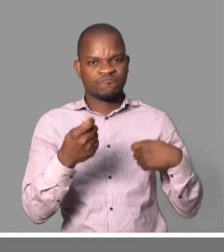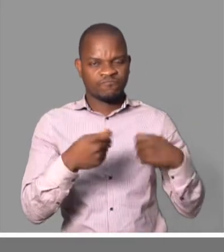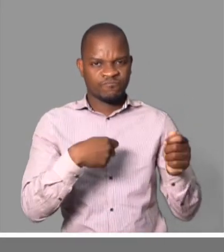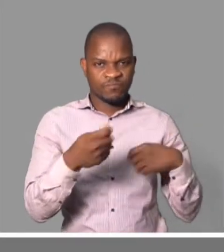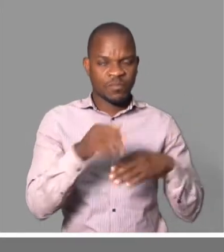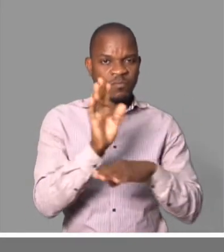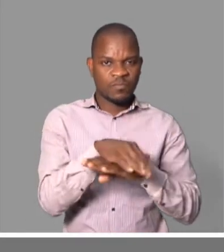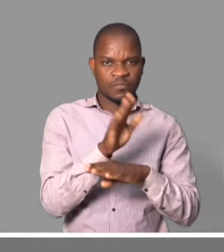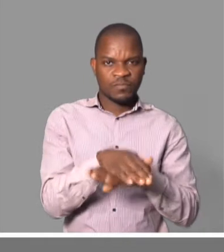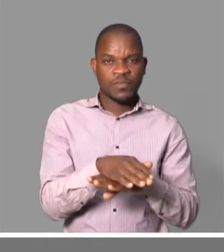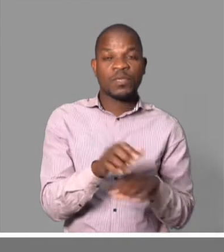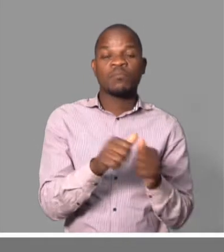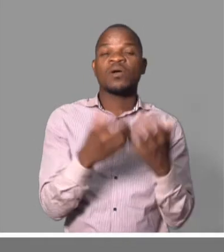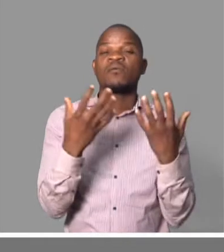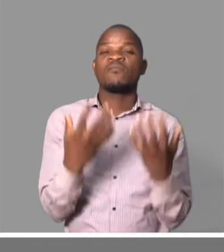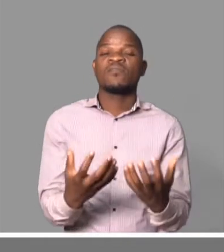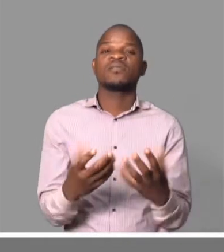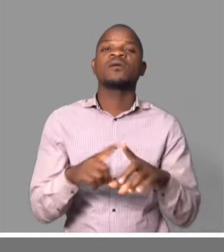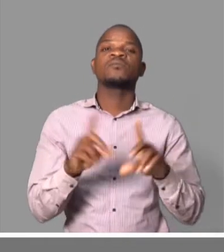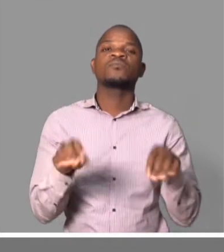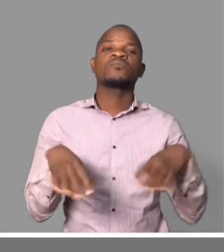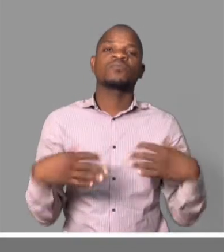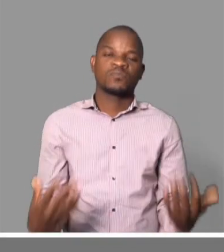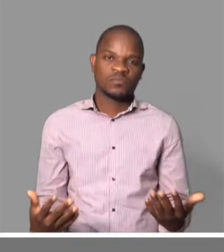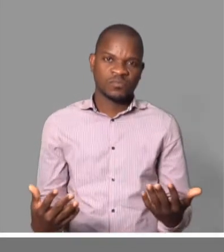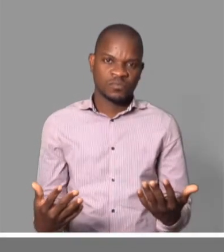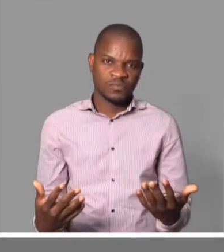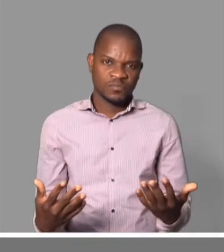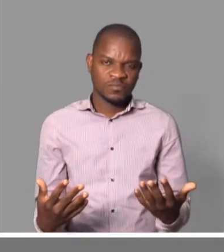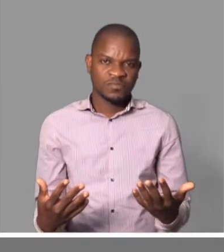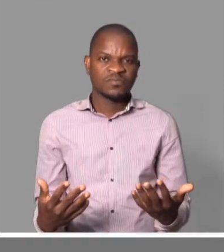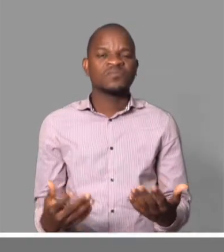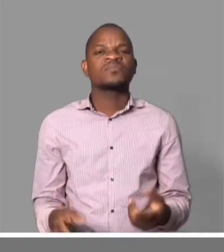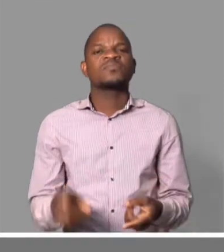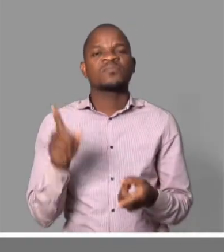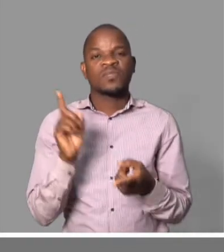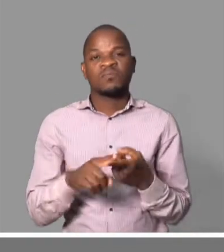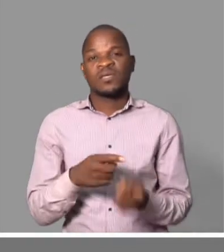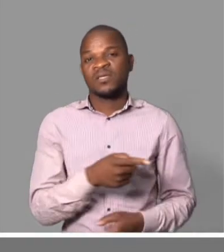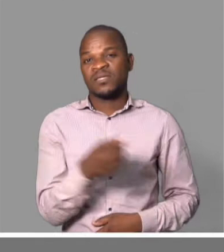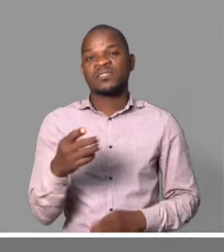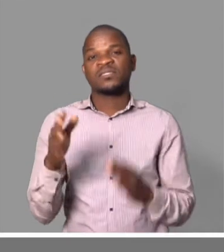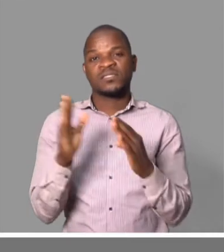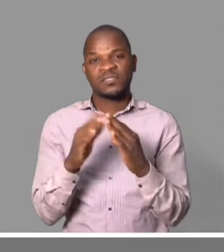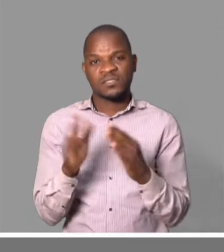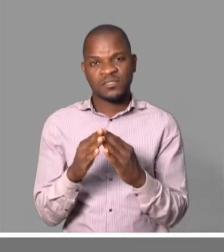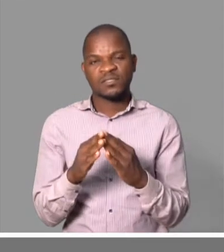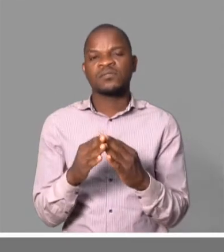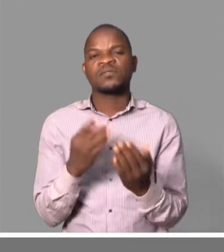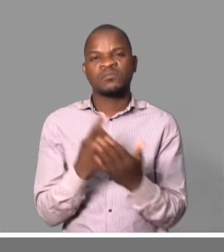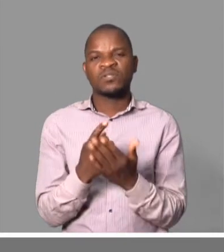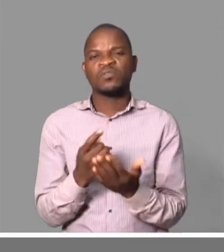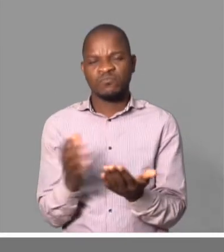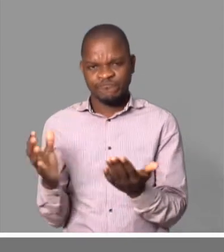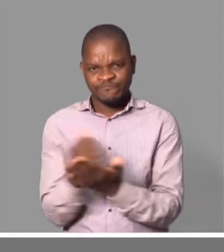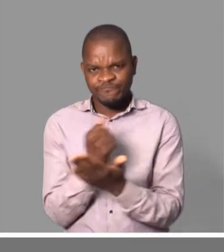já está. Então, o que está em causa agora é que as casas possam